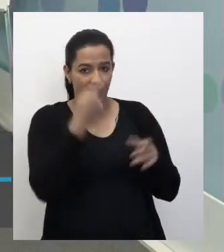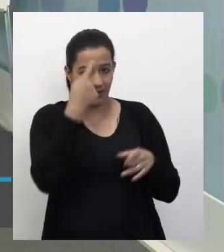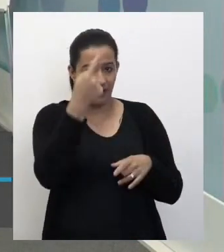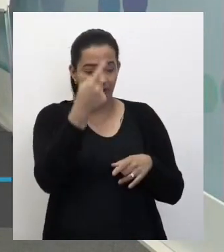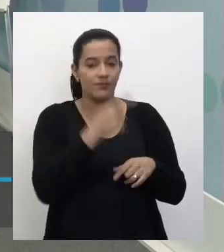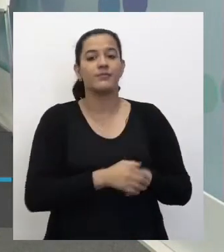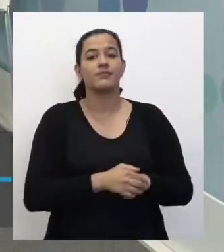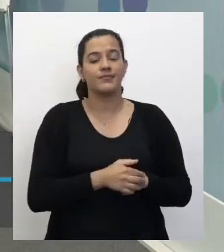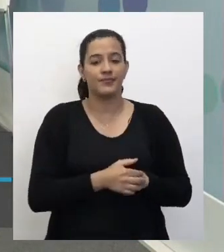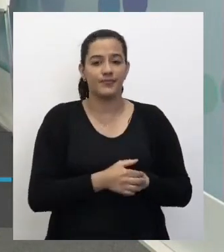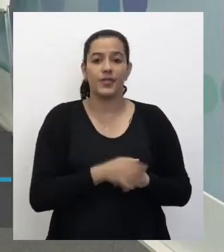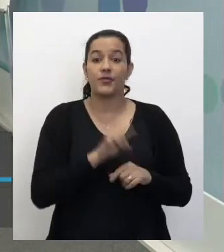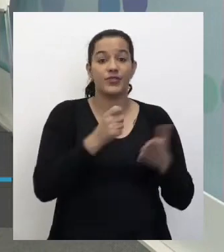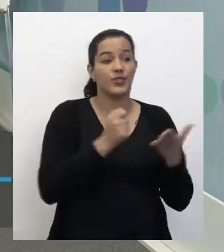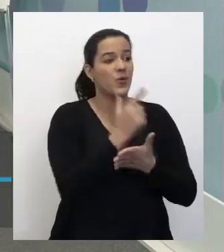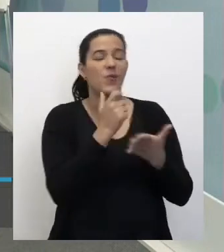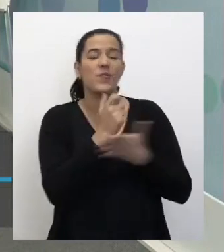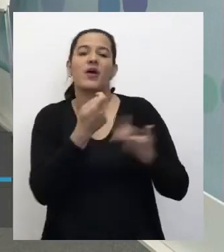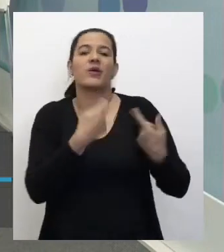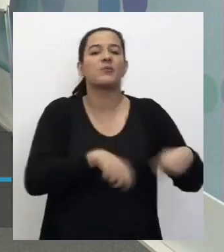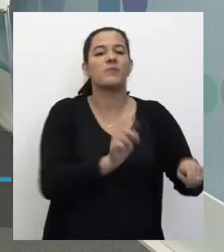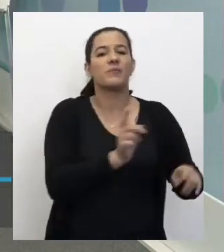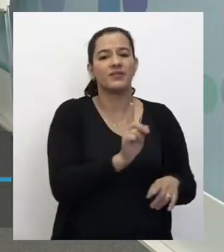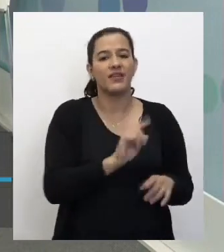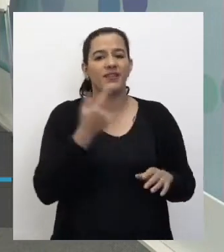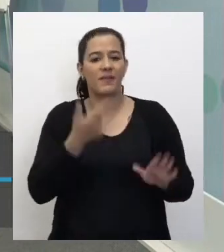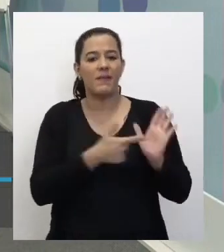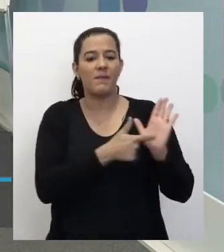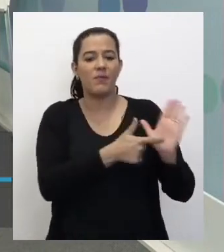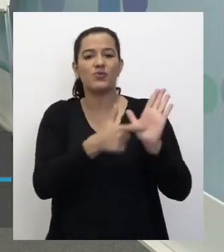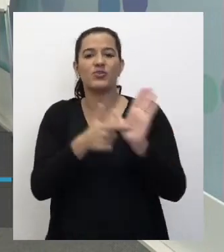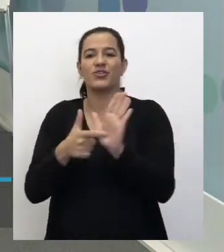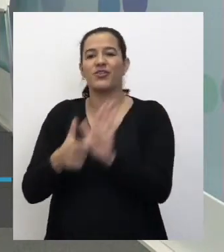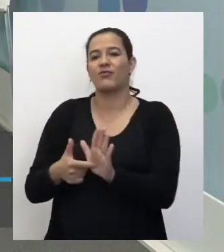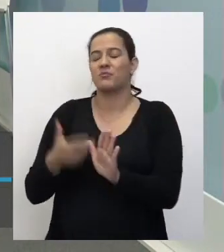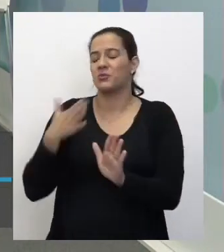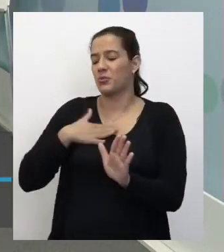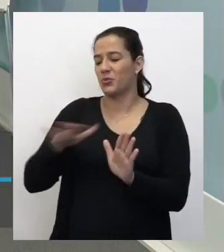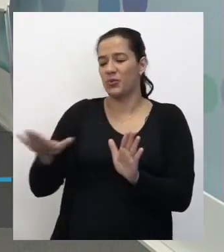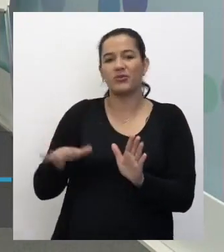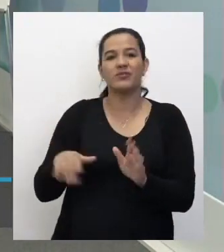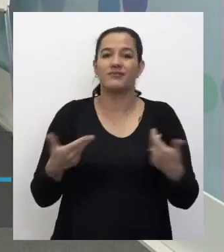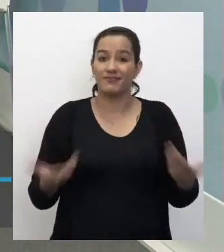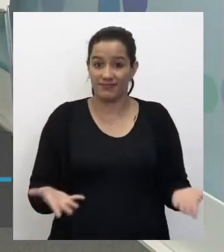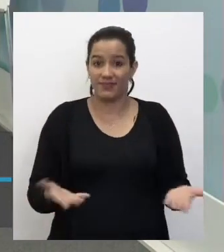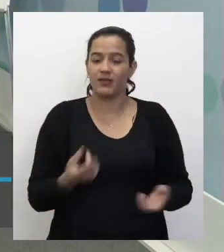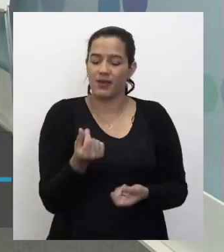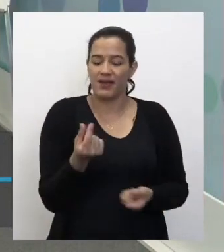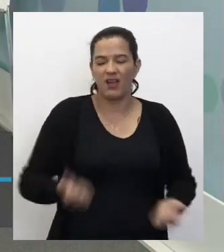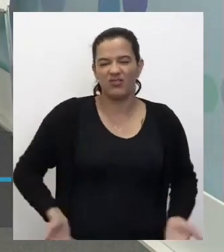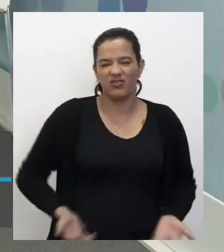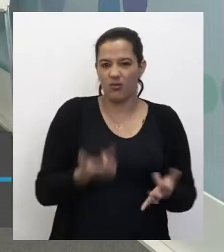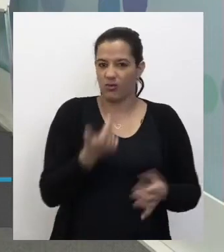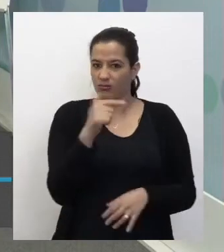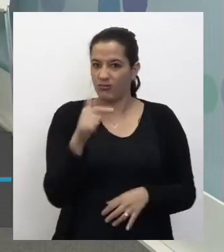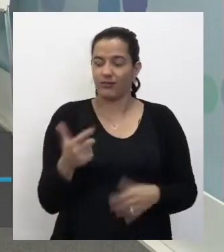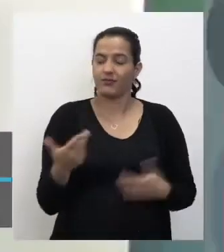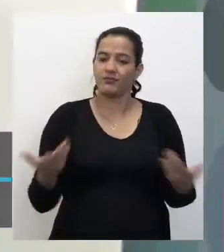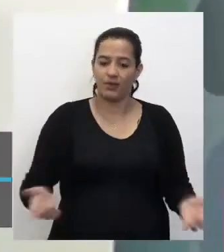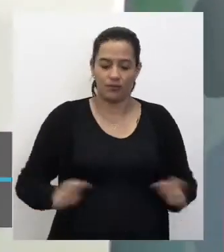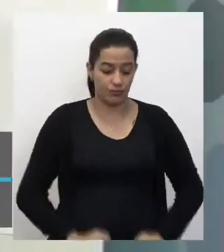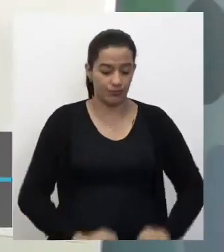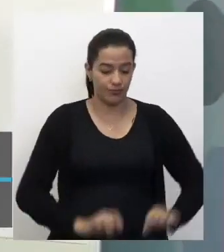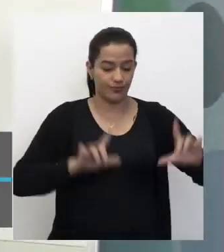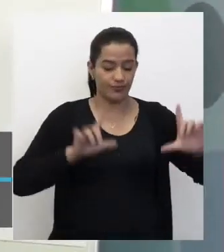você comprar o que você não precisa para mostrar para quem você não gosta, gastando o que você não tem. Não tem. Então, é mais ou menos o que acontece. E no cartaz a gente